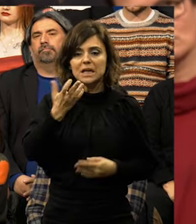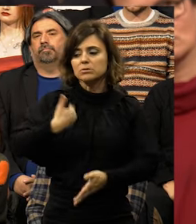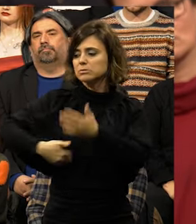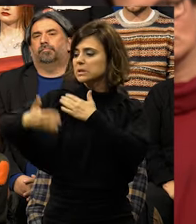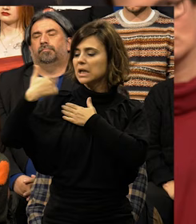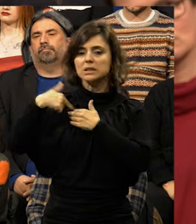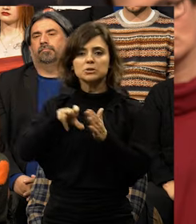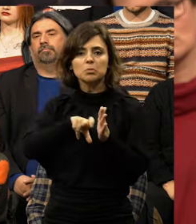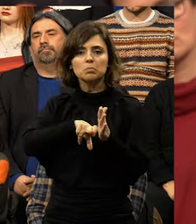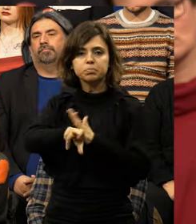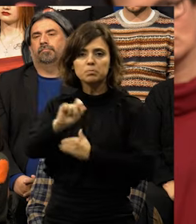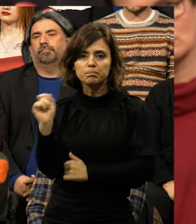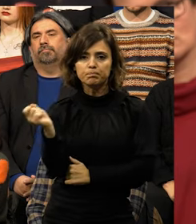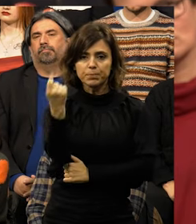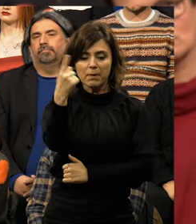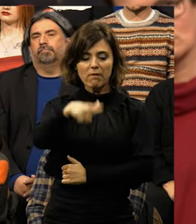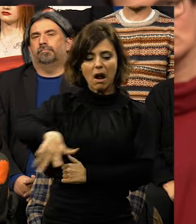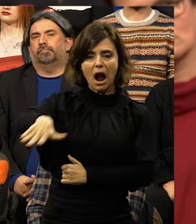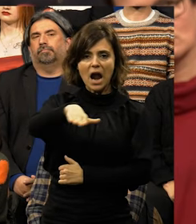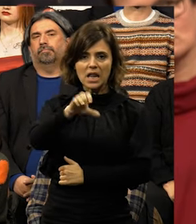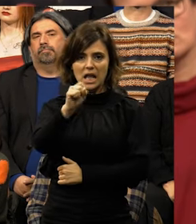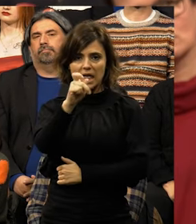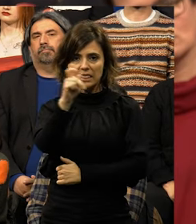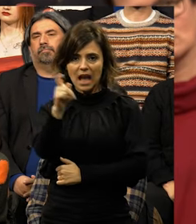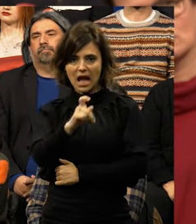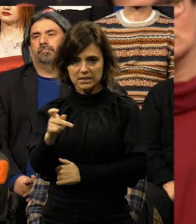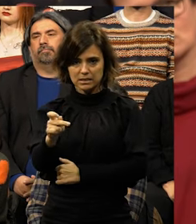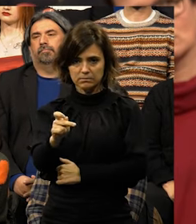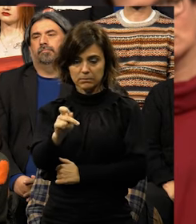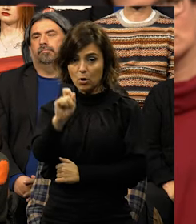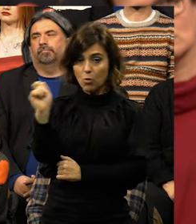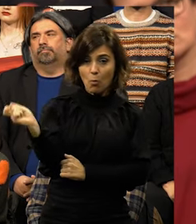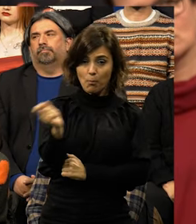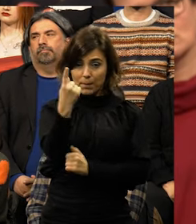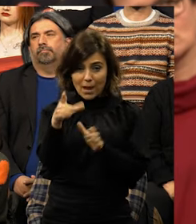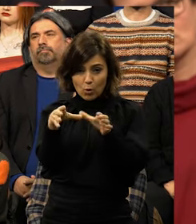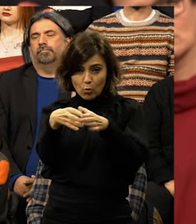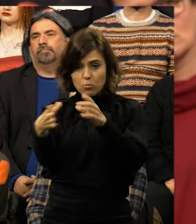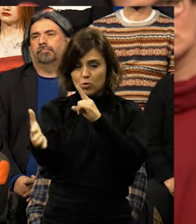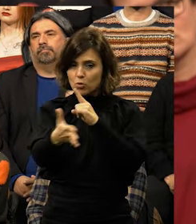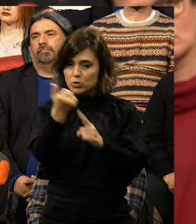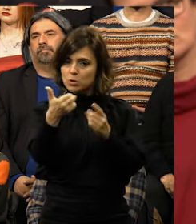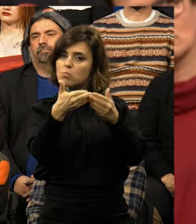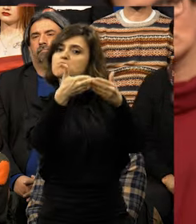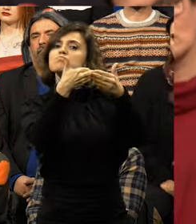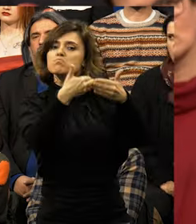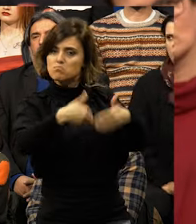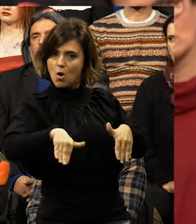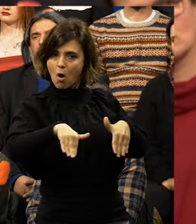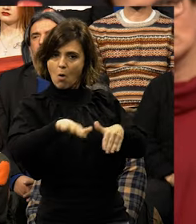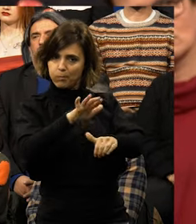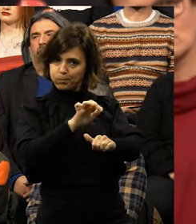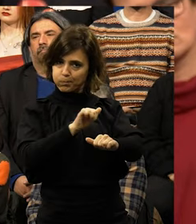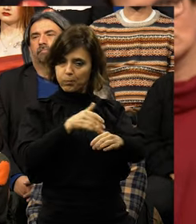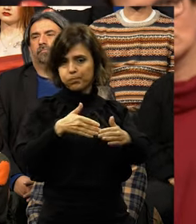em G no primeiro grupo consegui romper o bloqueio total que tinha sido imposto por Israel entrei por rafá não só na